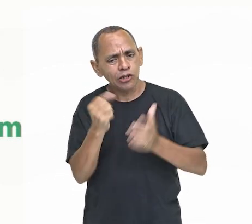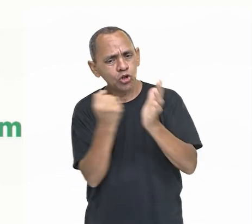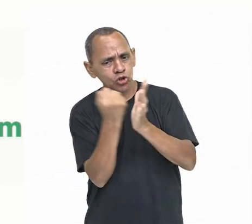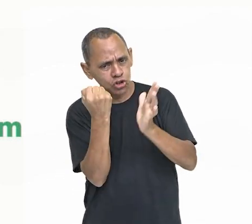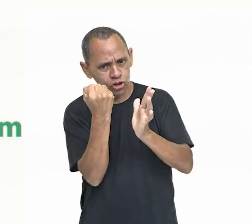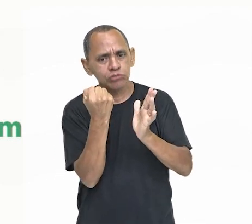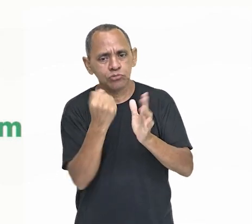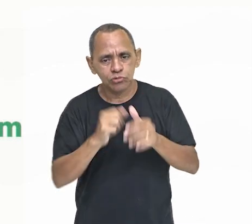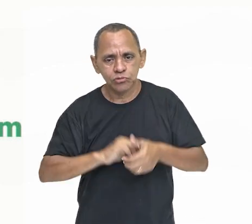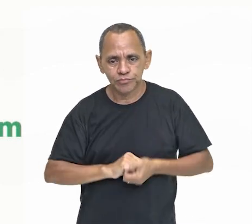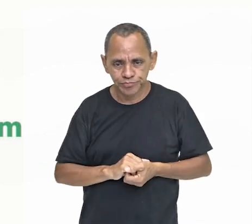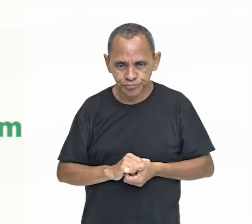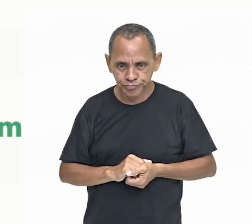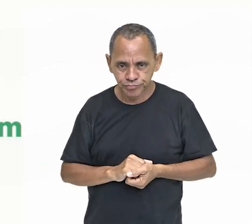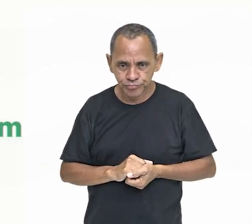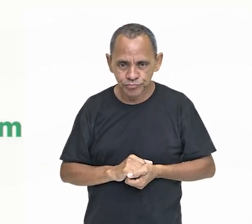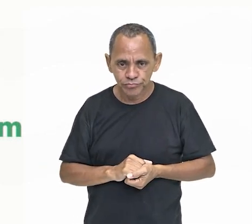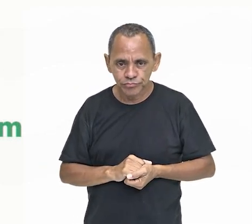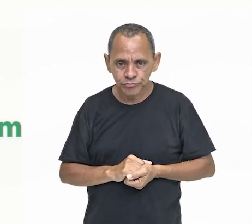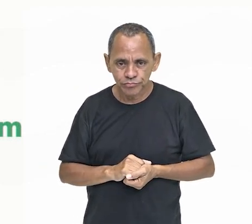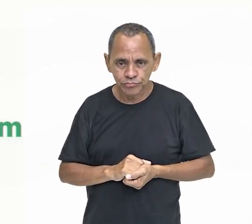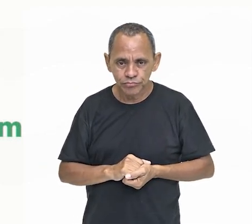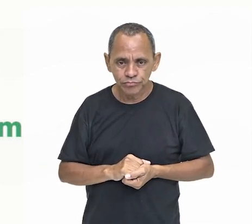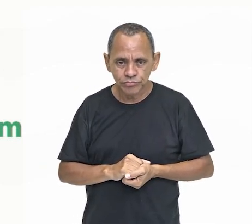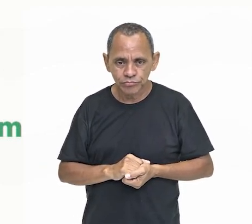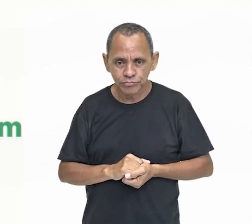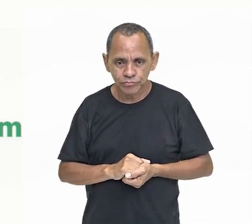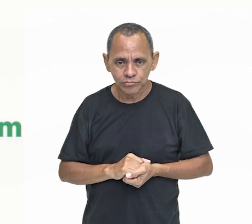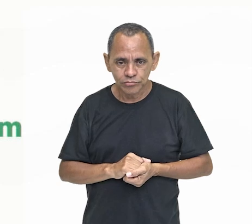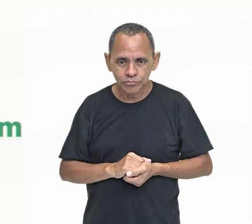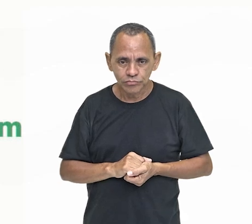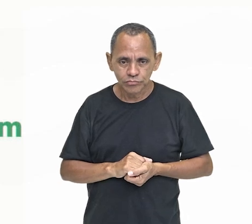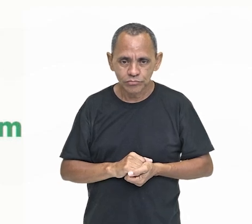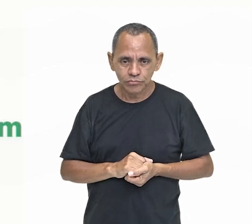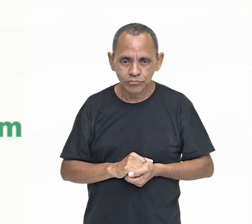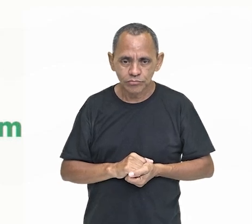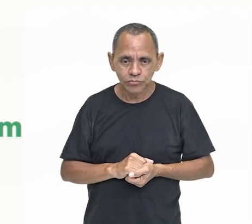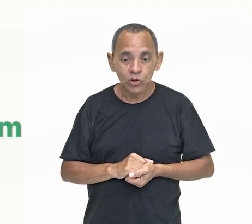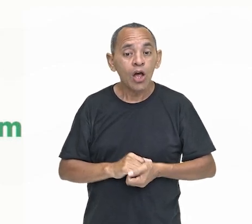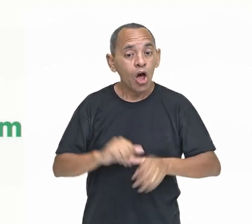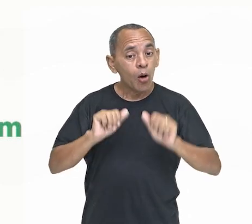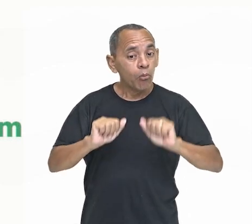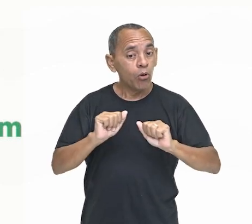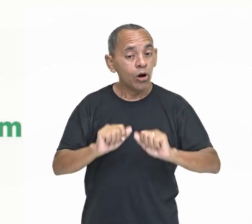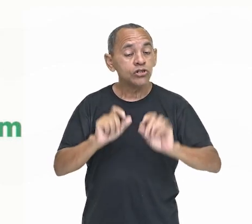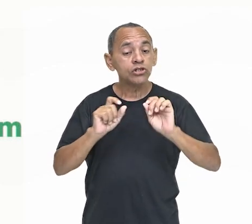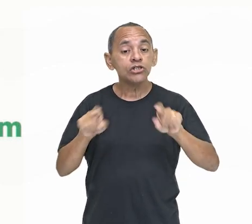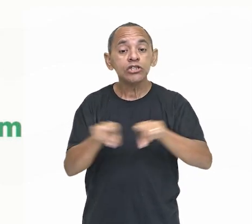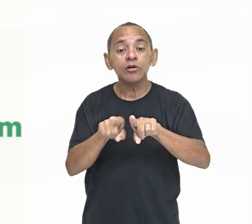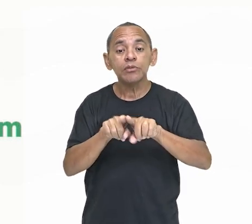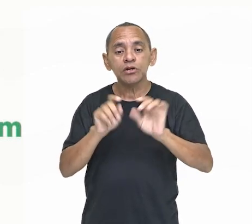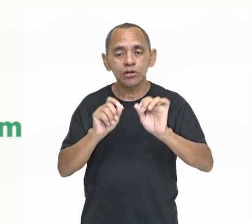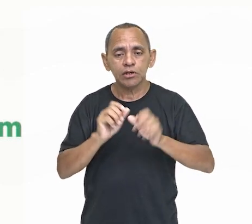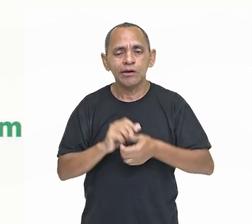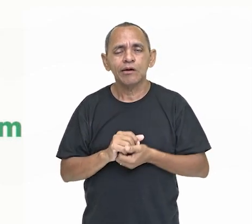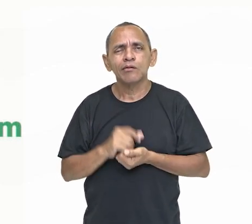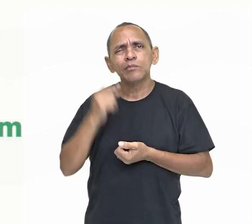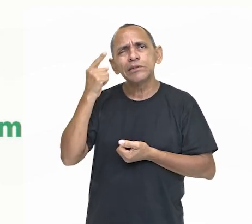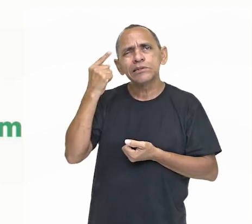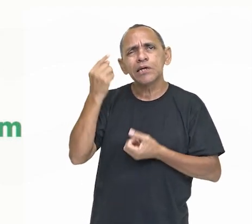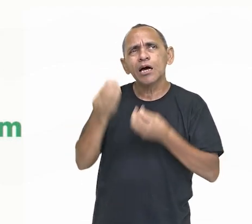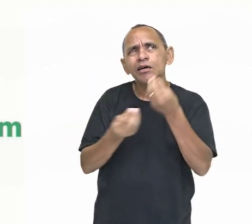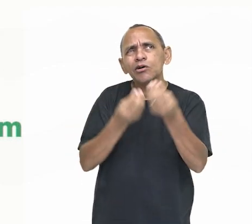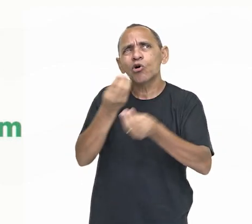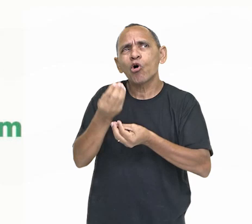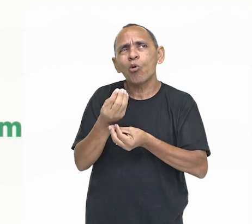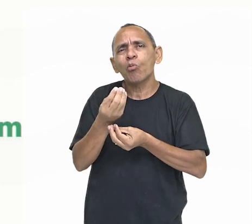zigue-zague. Aí você também pode ainda ficar pensando nesses resistores aí, quando